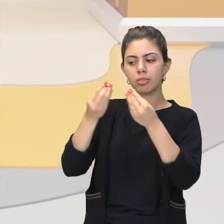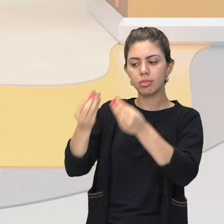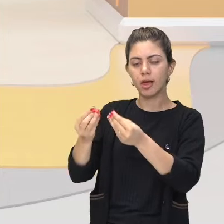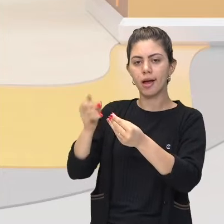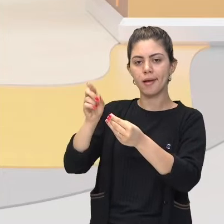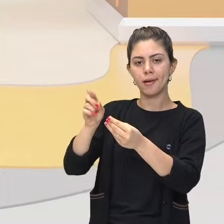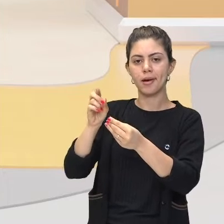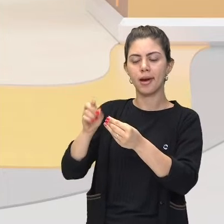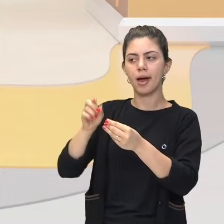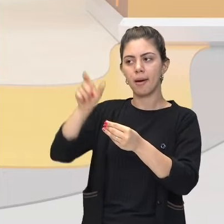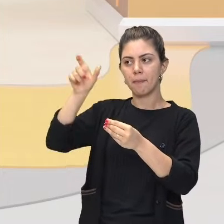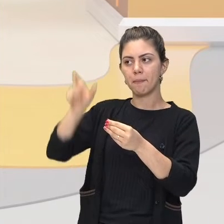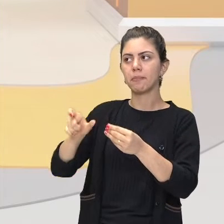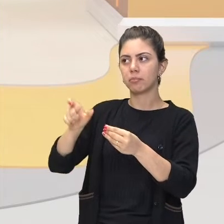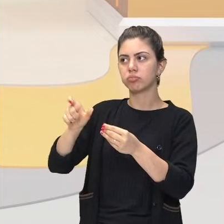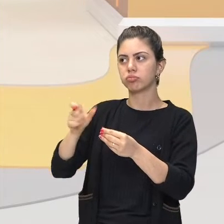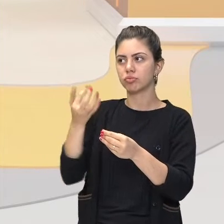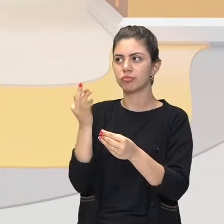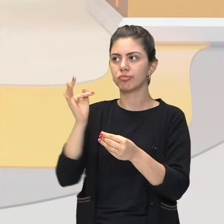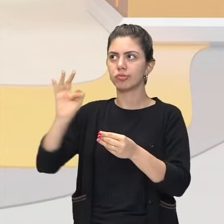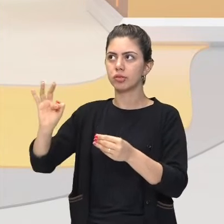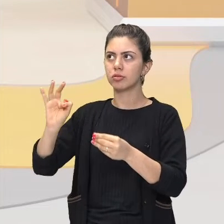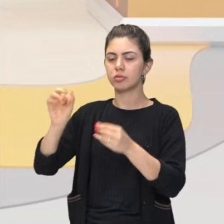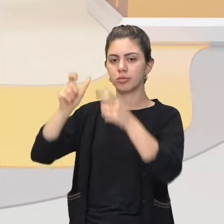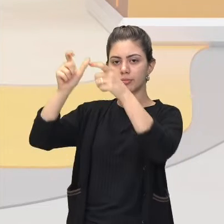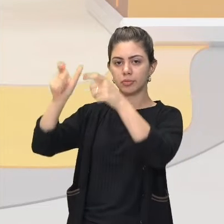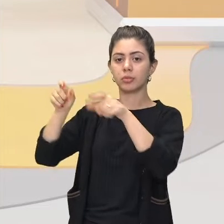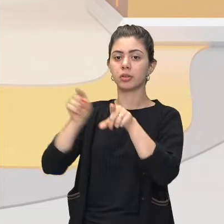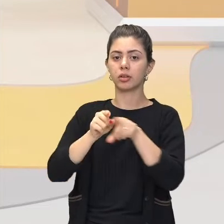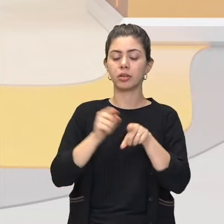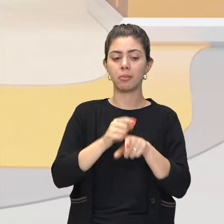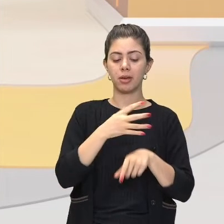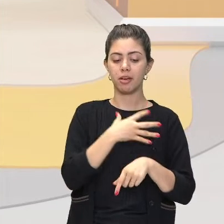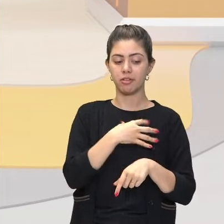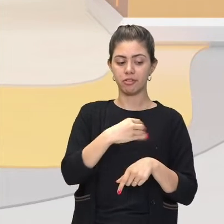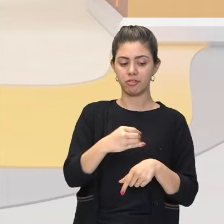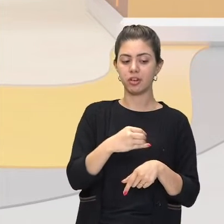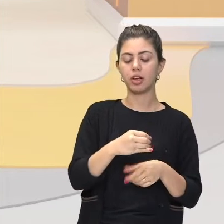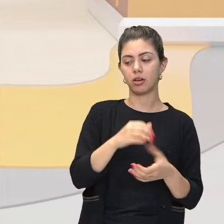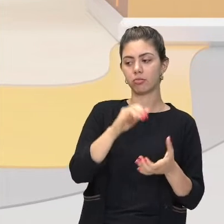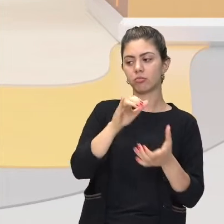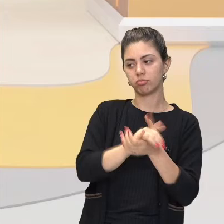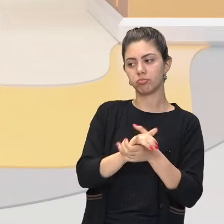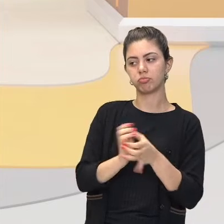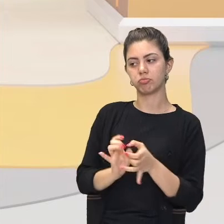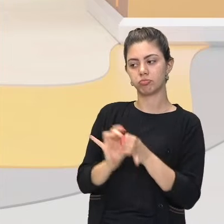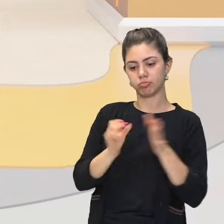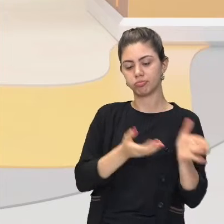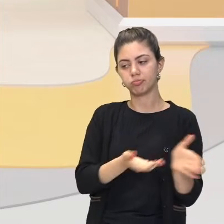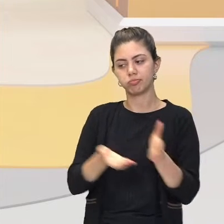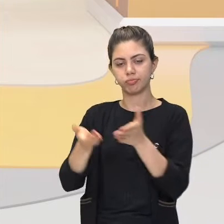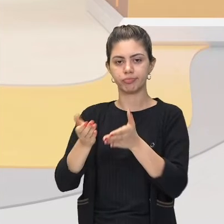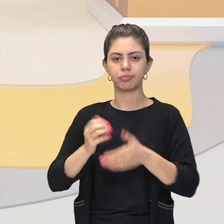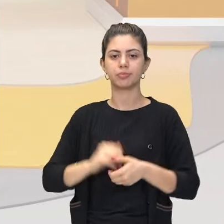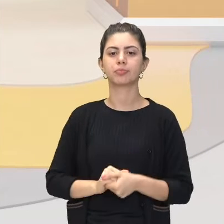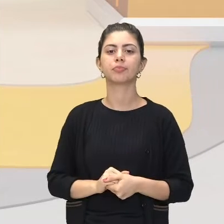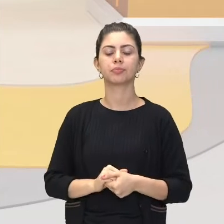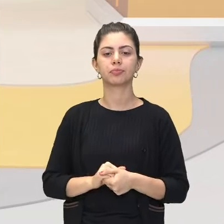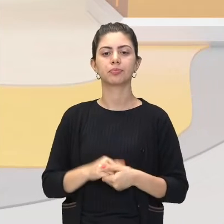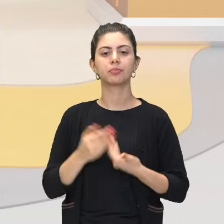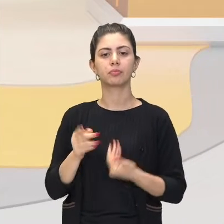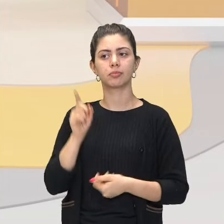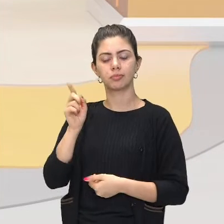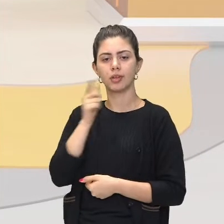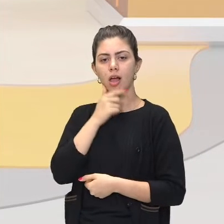portucalense ao nobre francês e entrega também a mão de sua filha, Dona Teresa, em casamento. Então, o